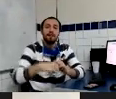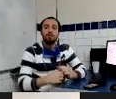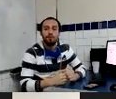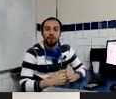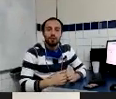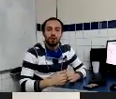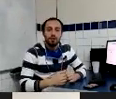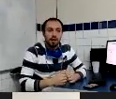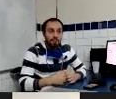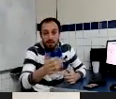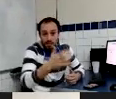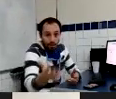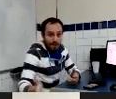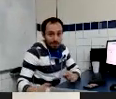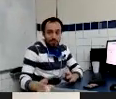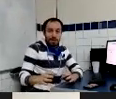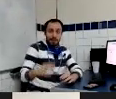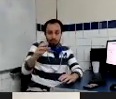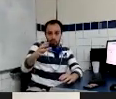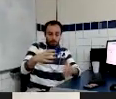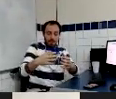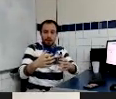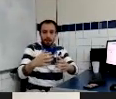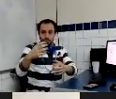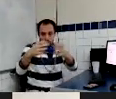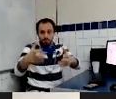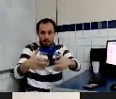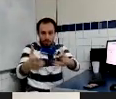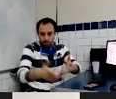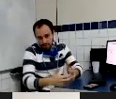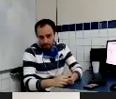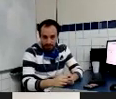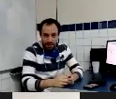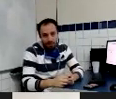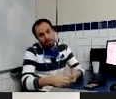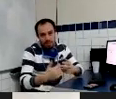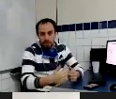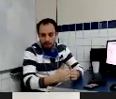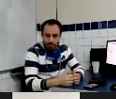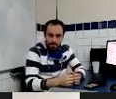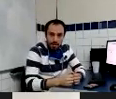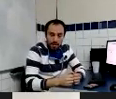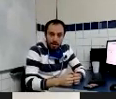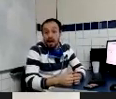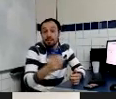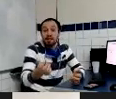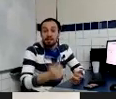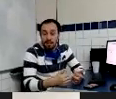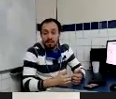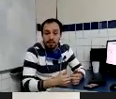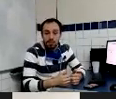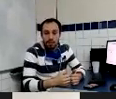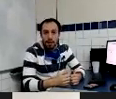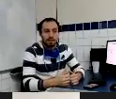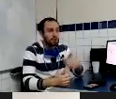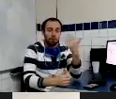líder vai resolver. Pensa, no caso aí da sua casa, quando você tem o seu irmão ou a sua irmã, e vocês brigam. E aí, você tem as